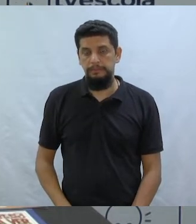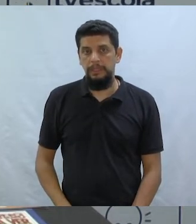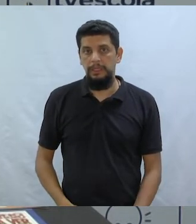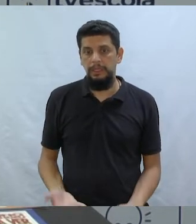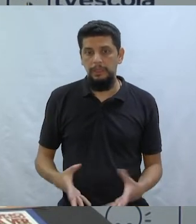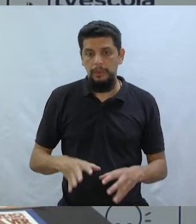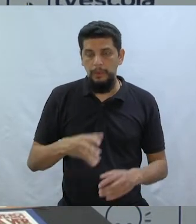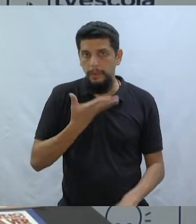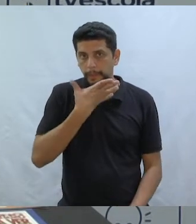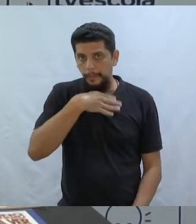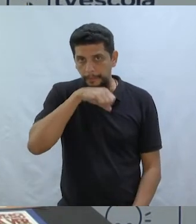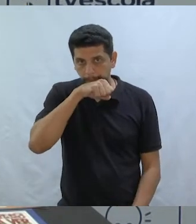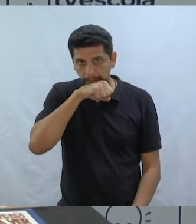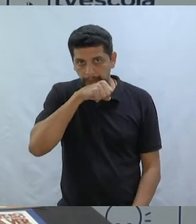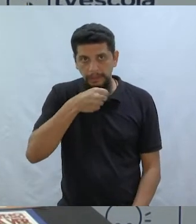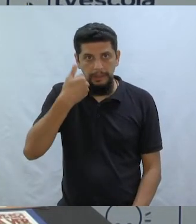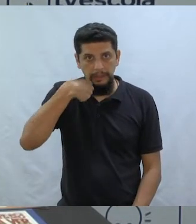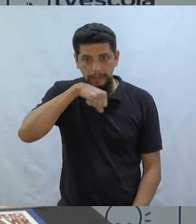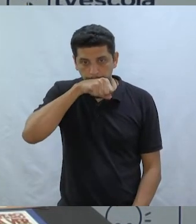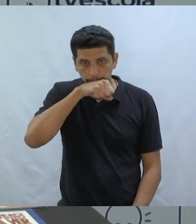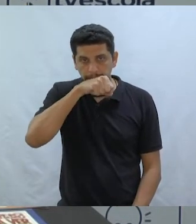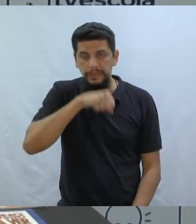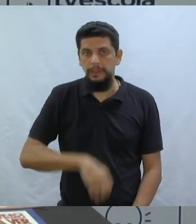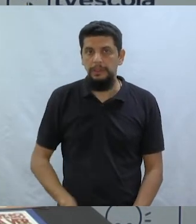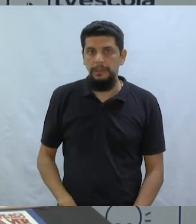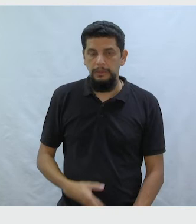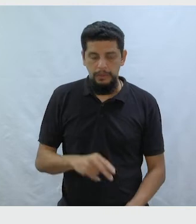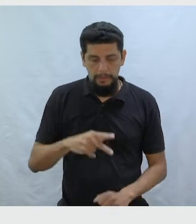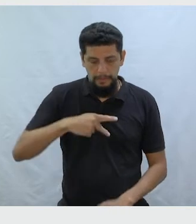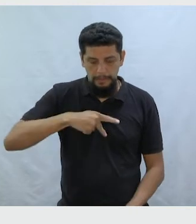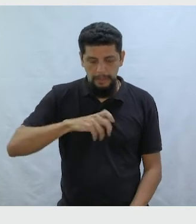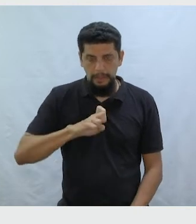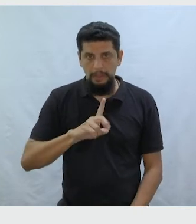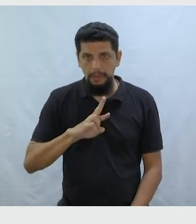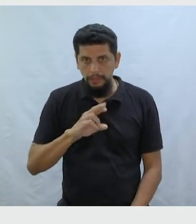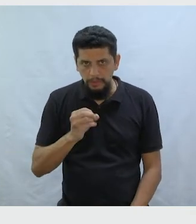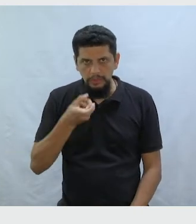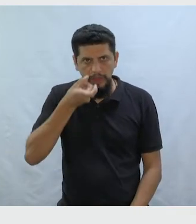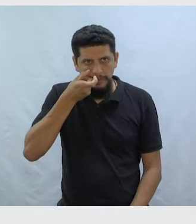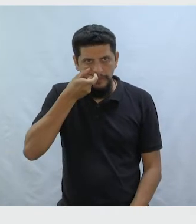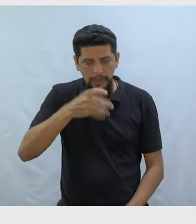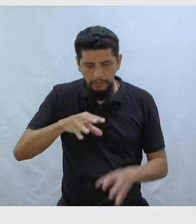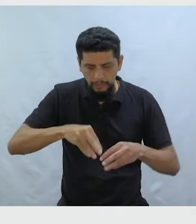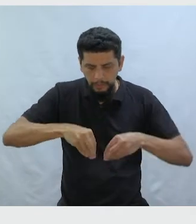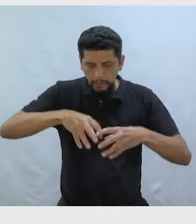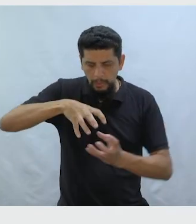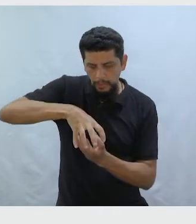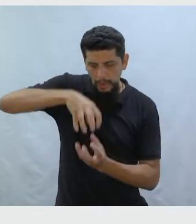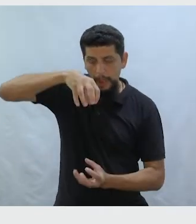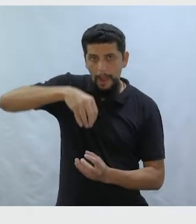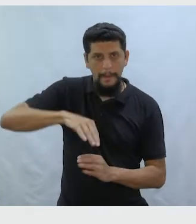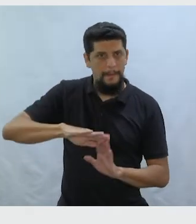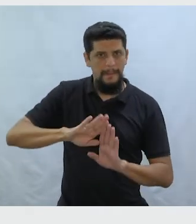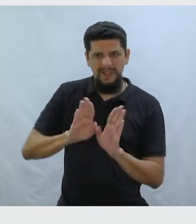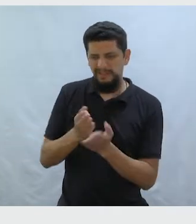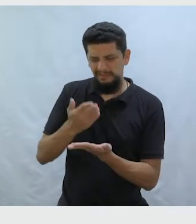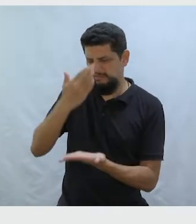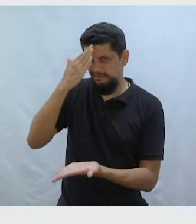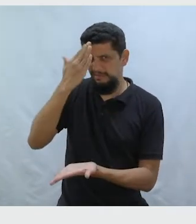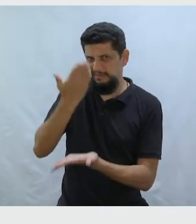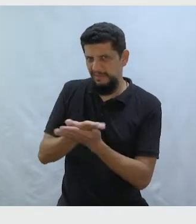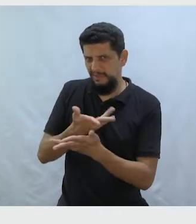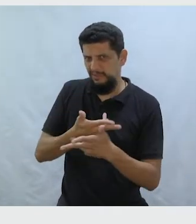pracinha o os pais do Pedrinho Dona Joana e seu Antônio ouviram falar dos Tais Fantasmas mas como eles não